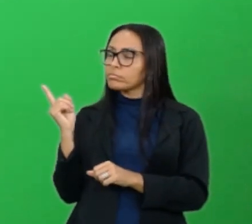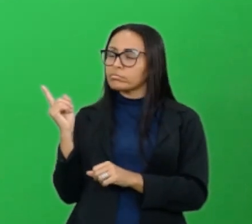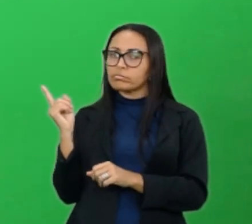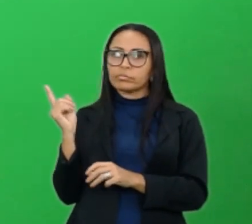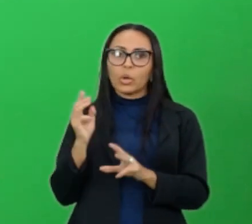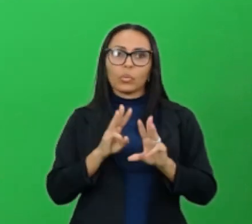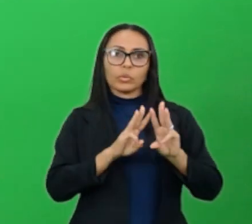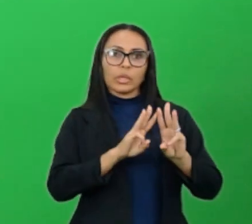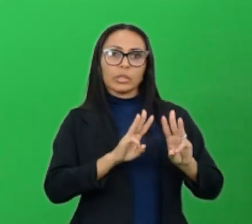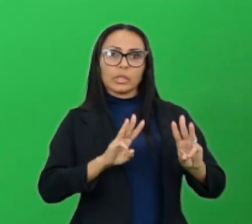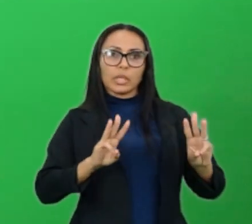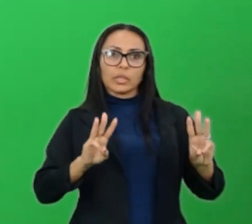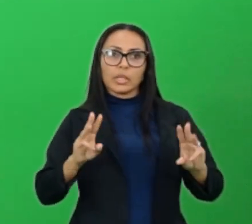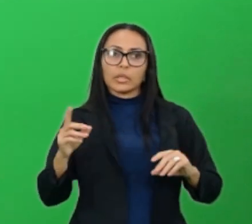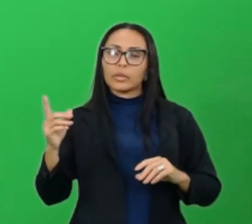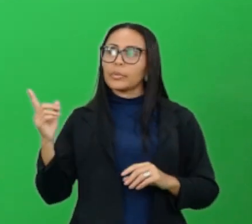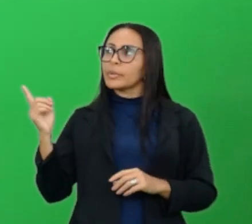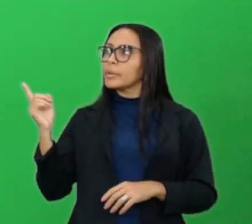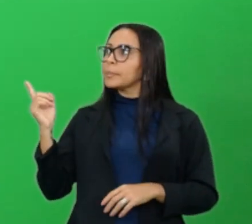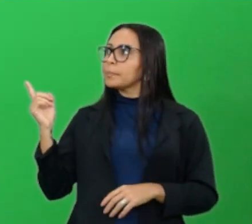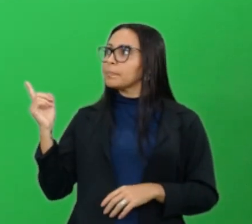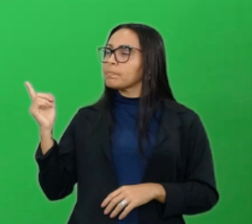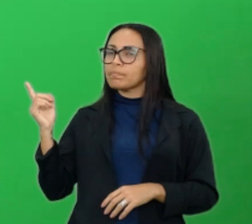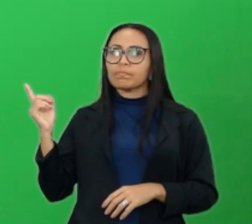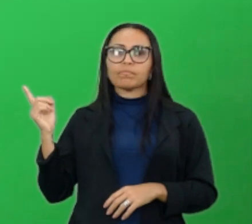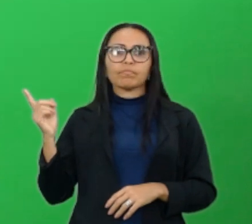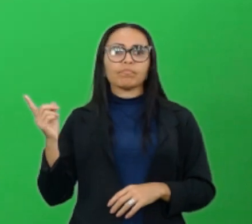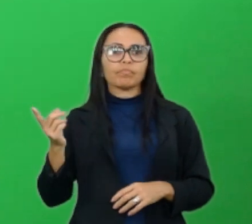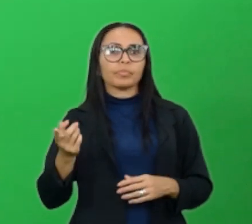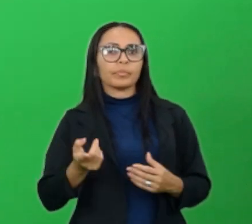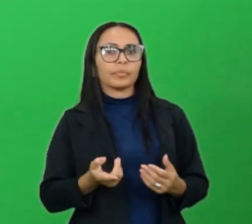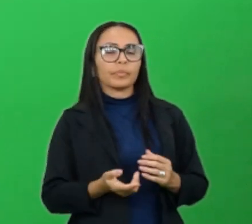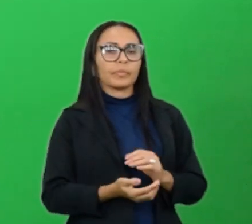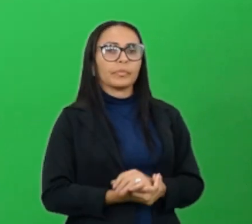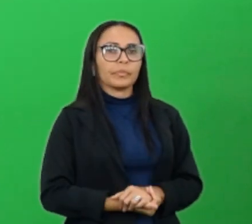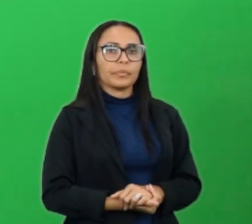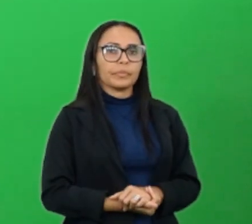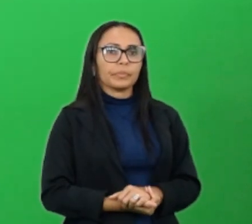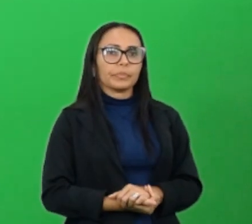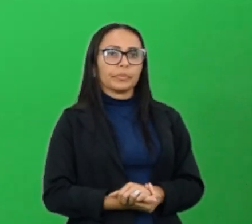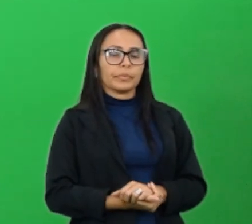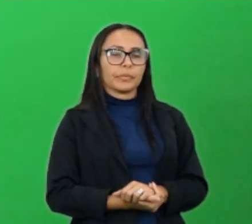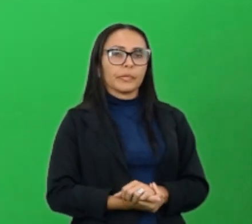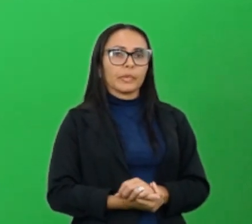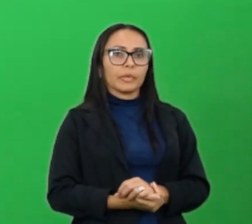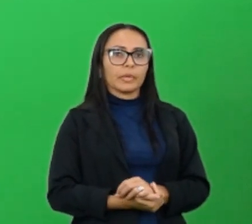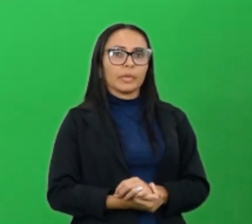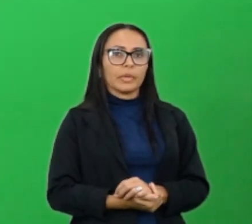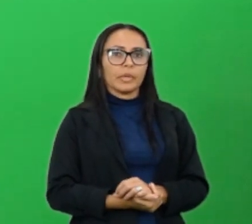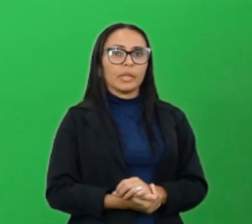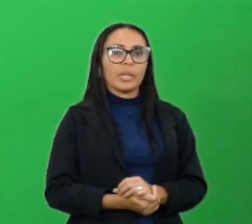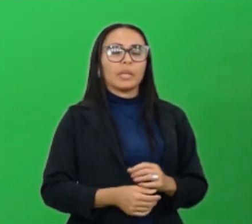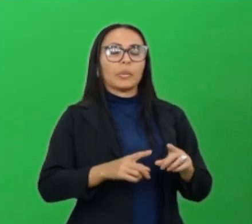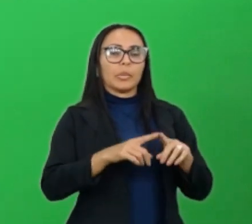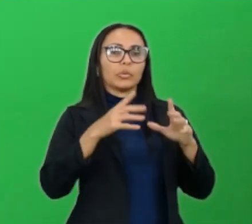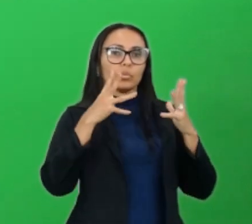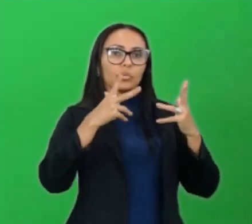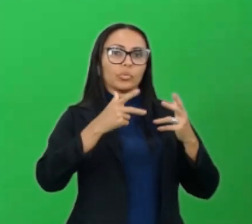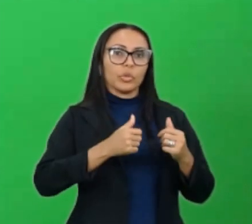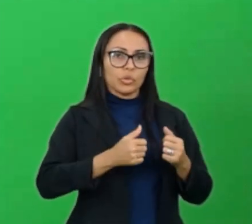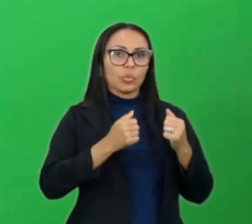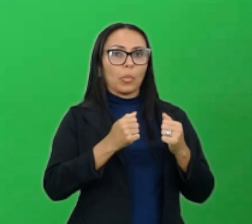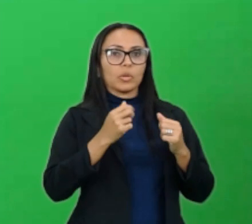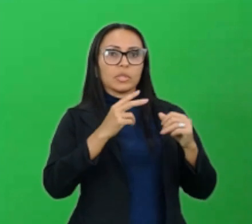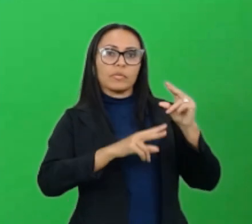que aparecem, inclusive, gráficos, né, e dashboards bem interessantes em que tudo isso pode ser visualizado. Bom,